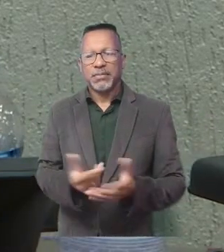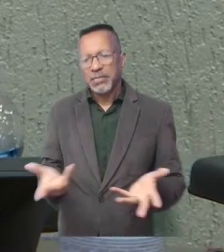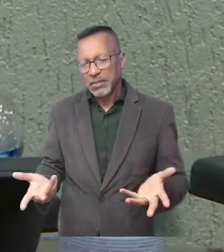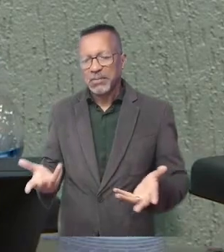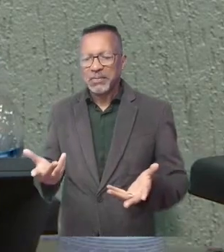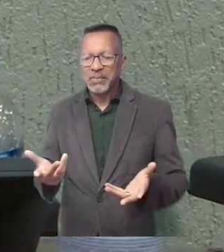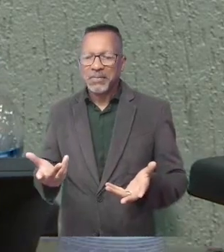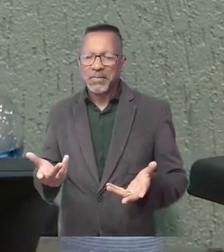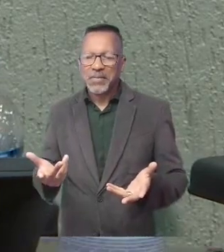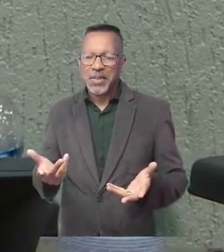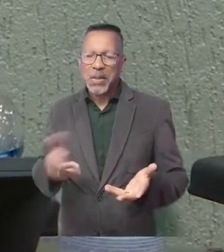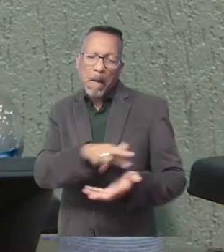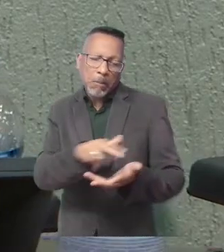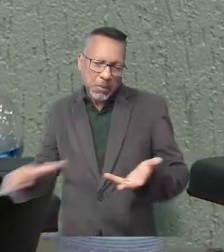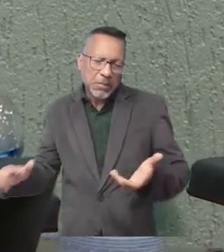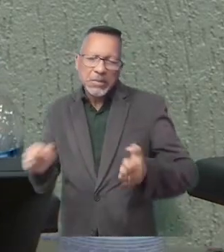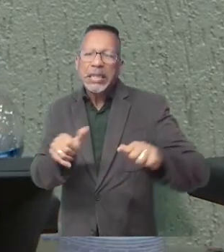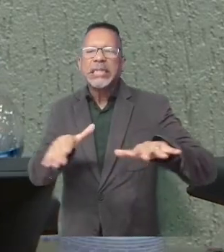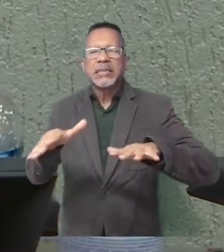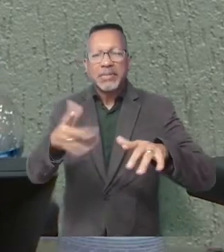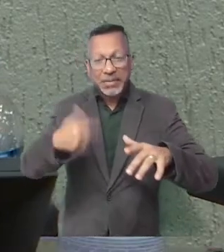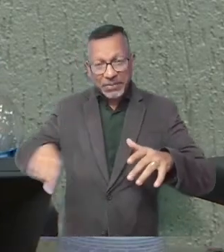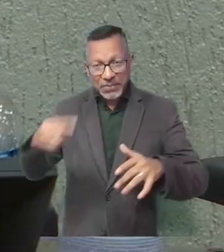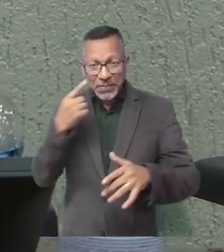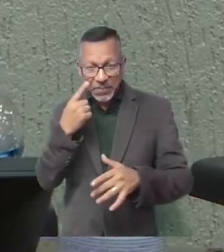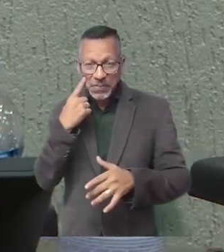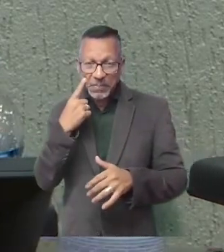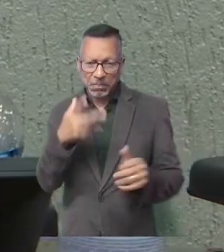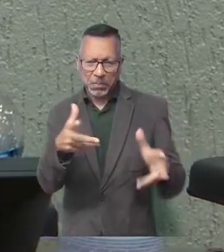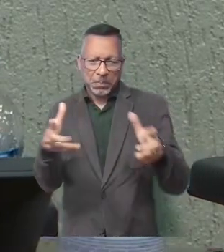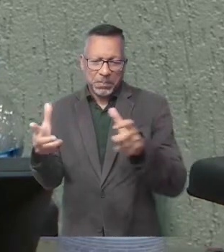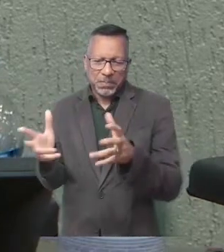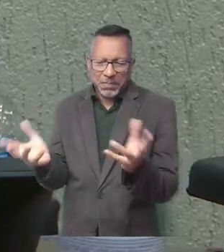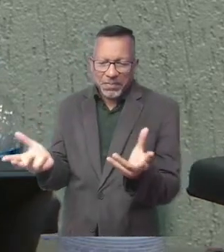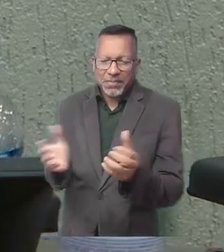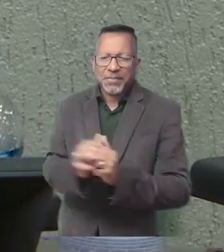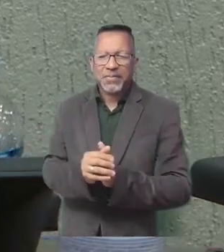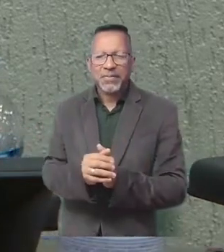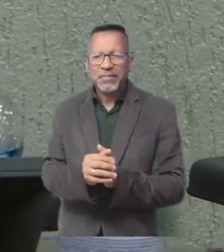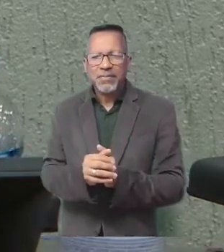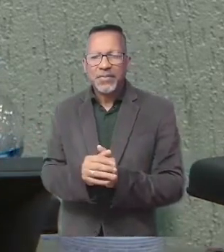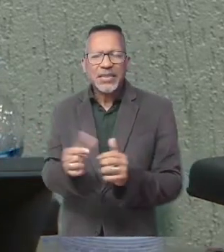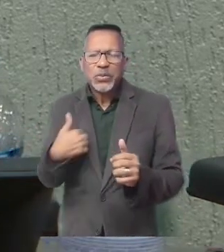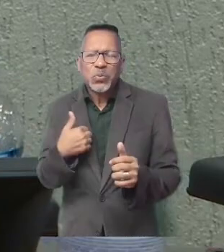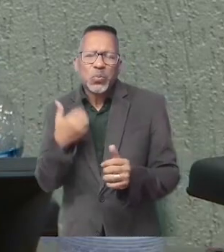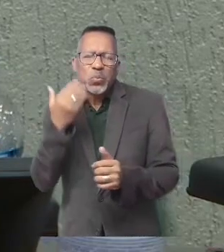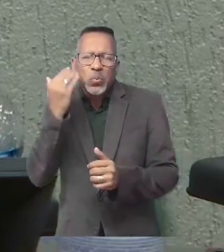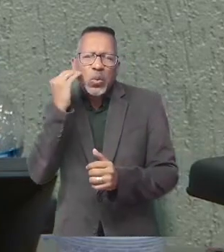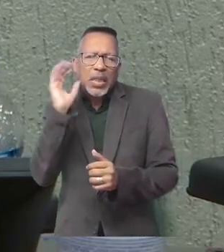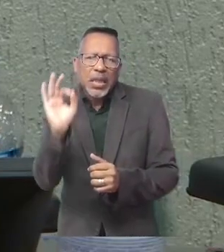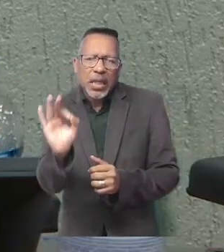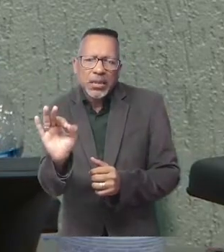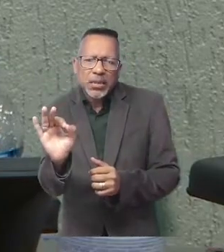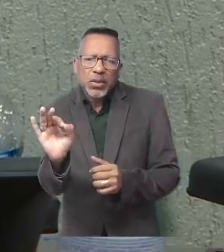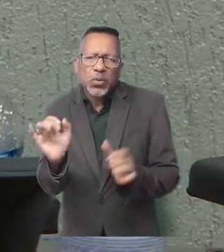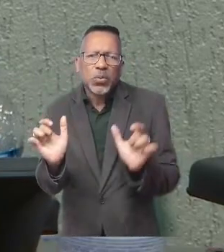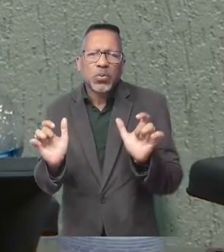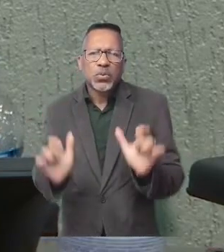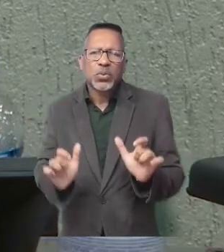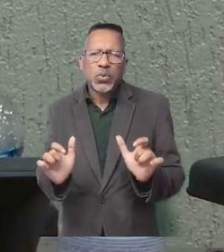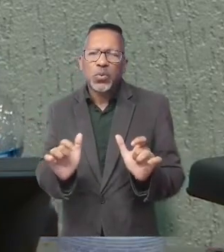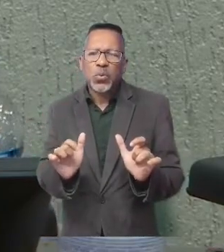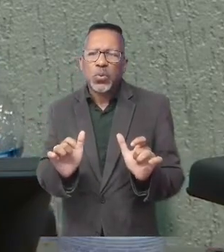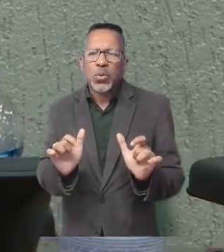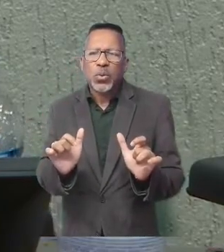coisa de acessibilidade, eu vejo bastante. E eu não estou entendendo onde exatamente você